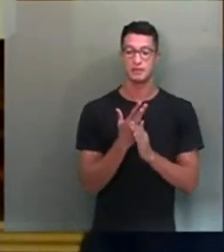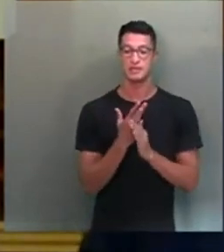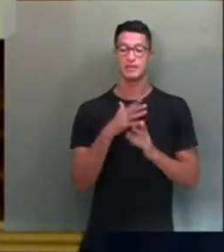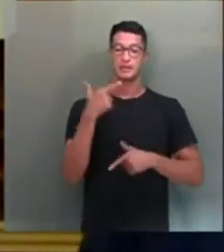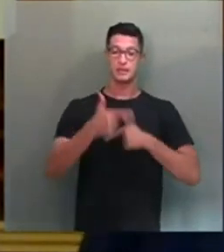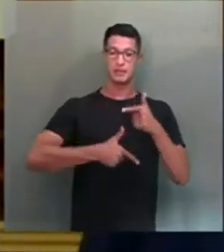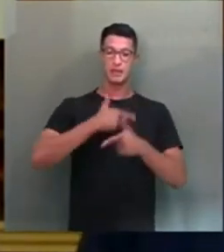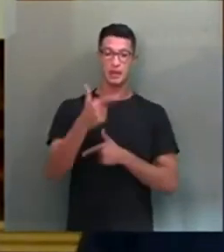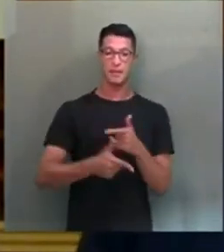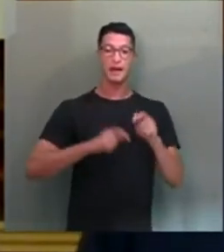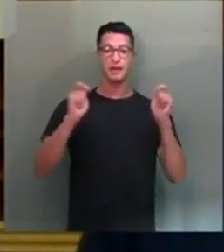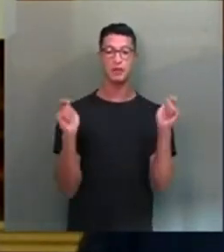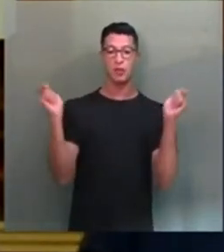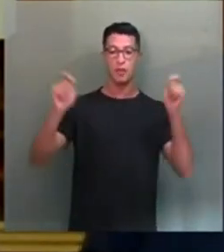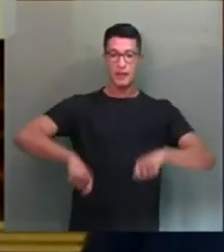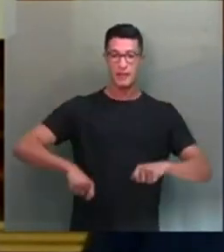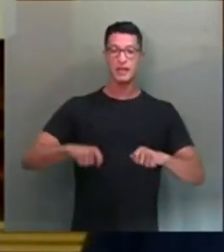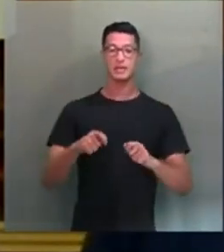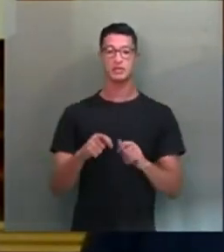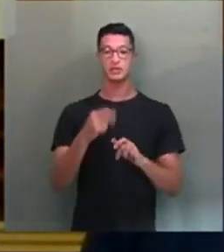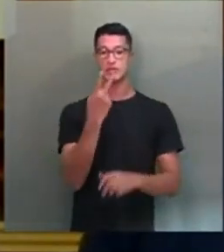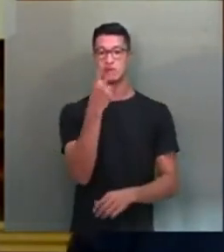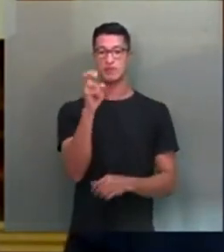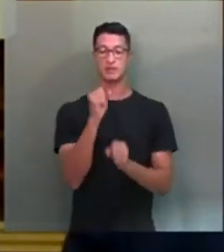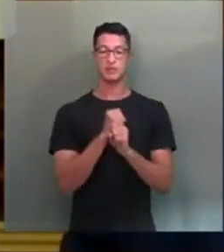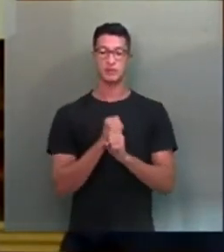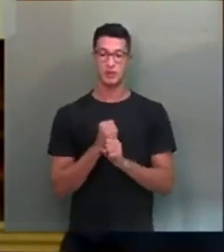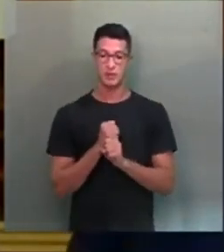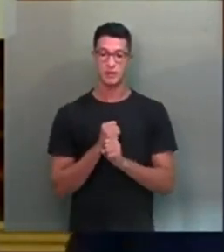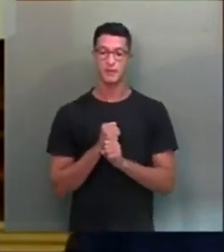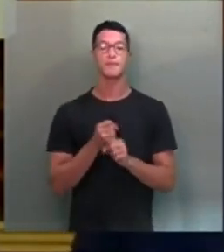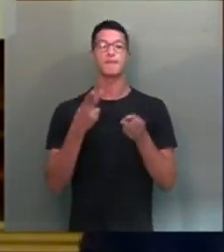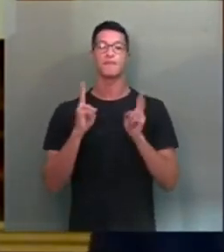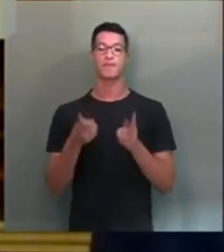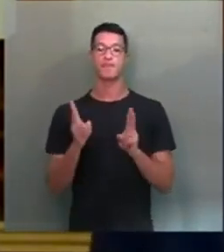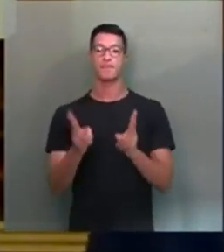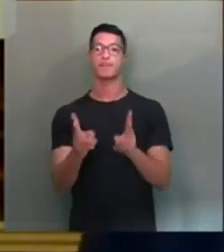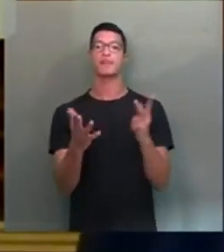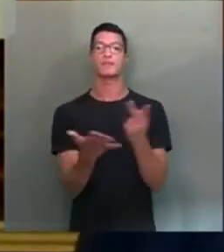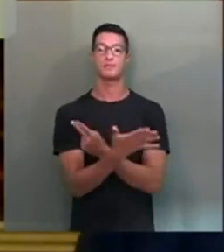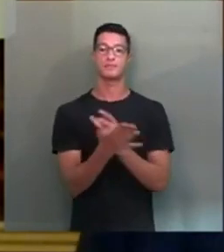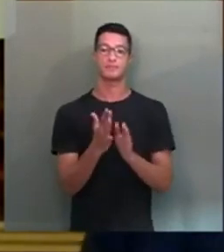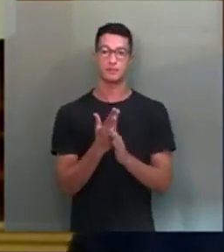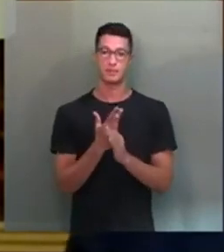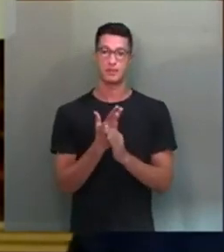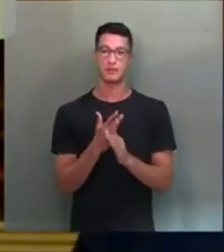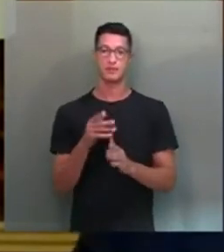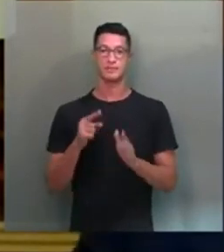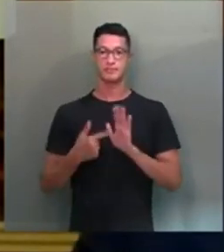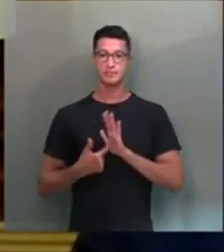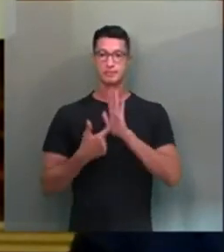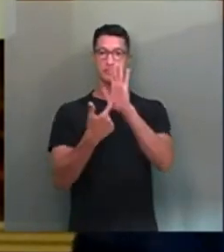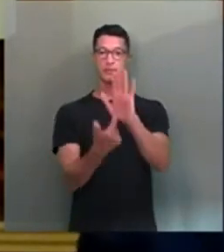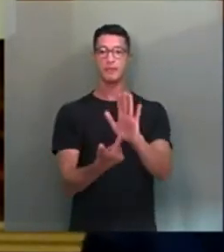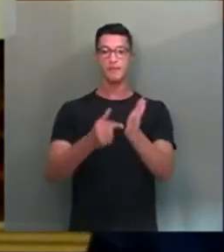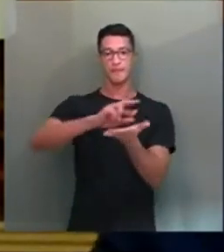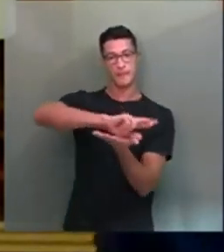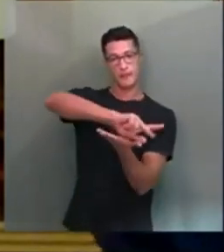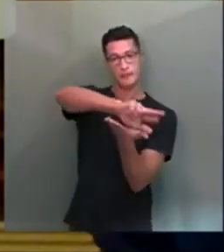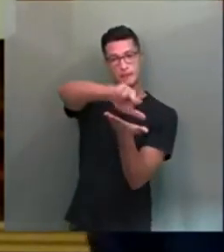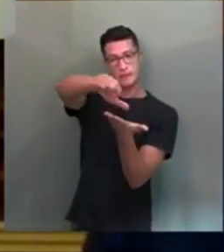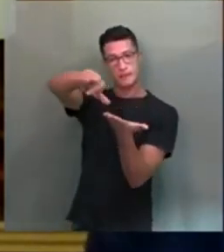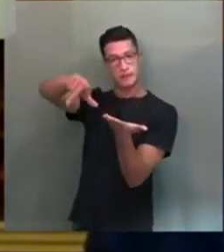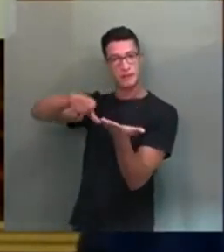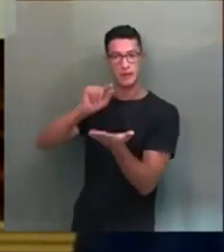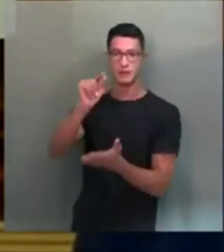bom, competente, de 25 anos, continue a acontecer, mostrando a